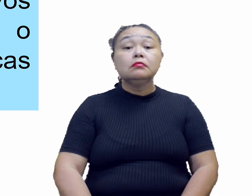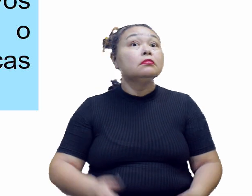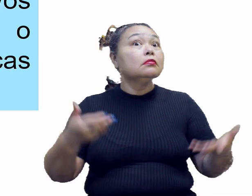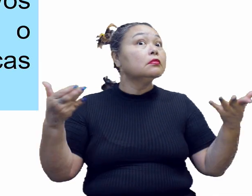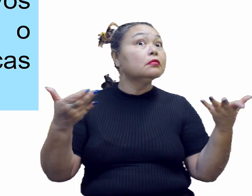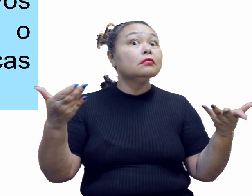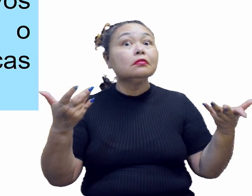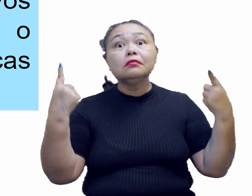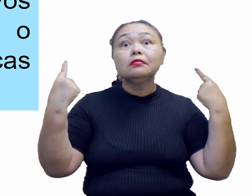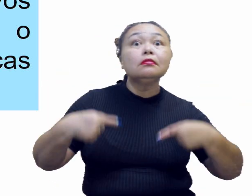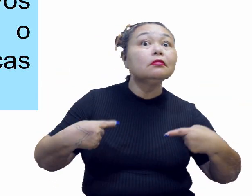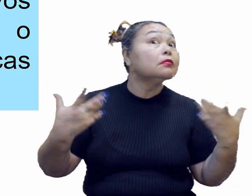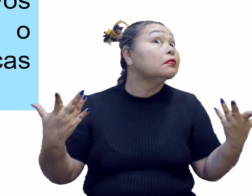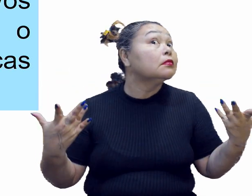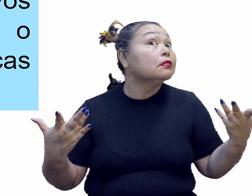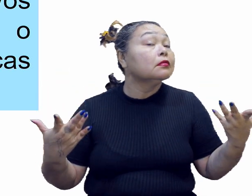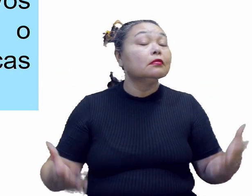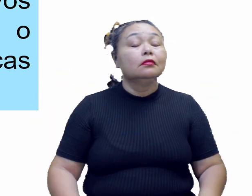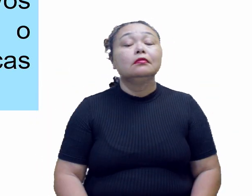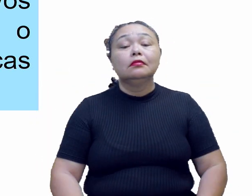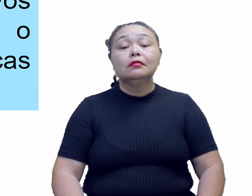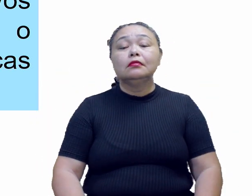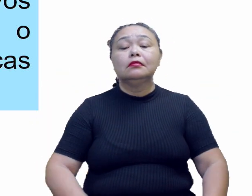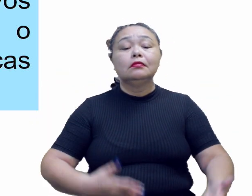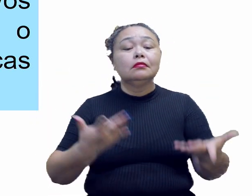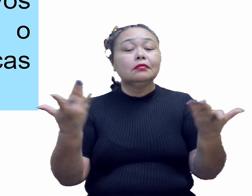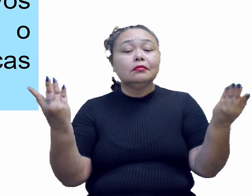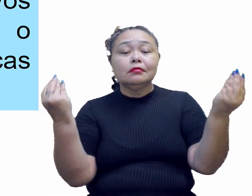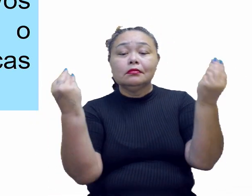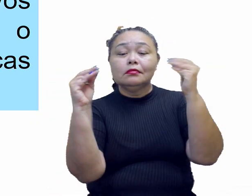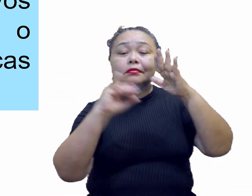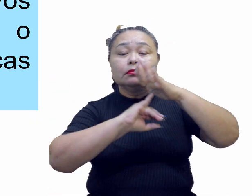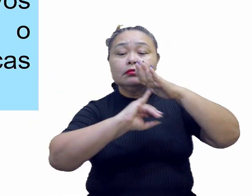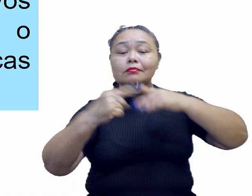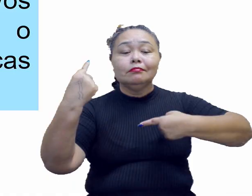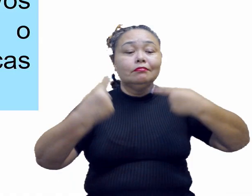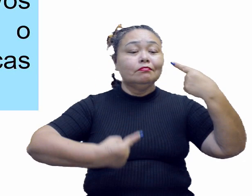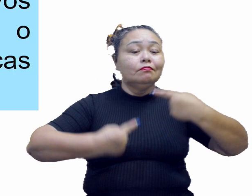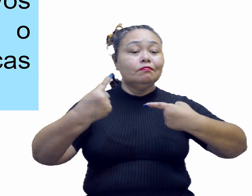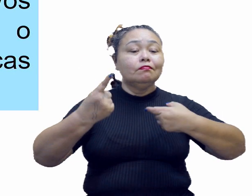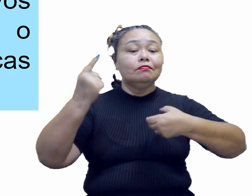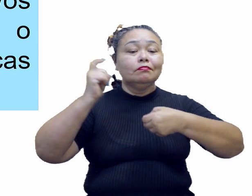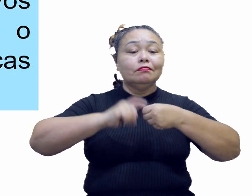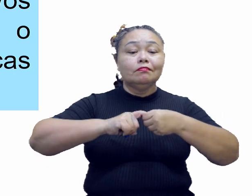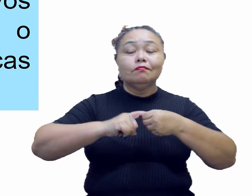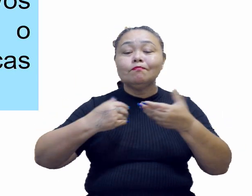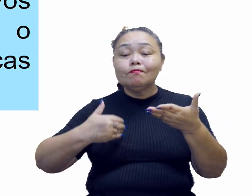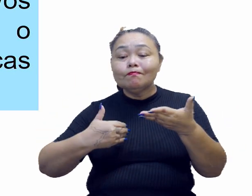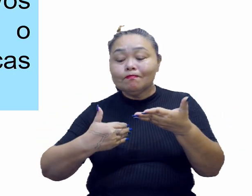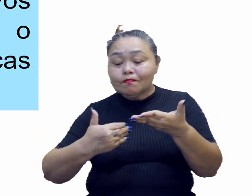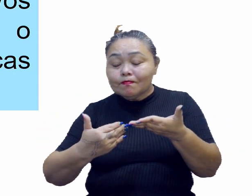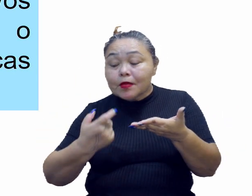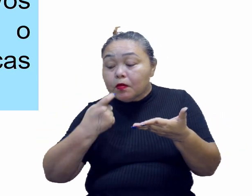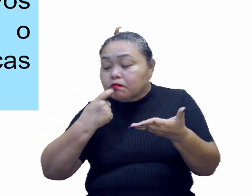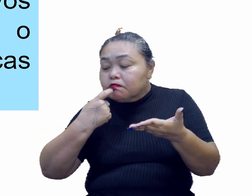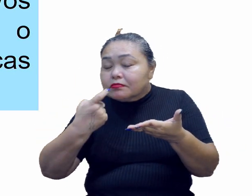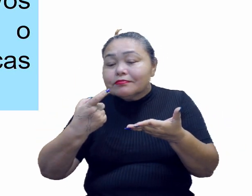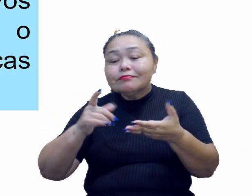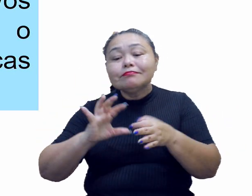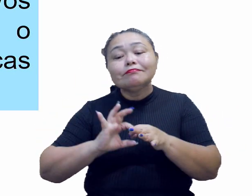E agora, qual é o desafio? Construir instituições políticas em países